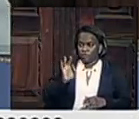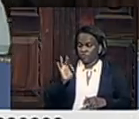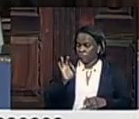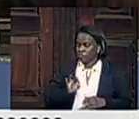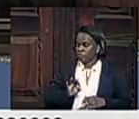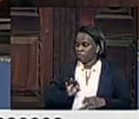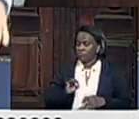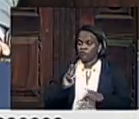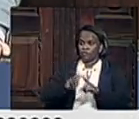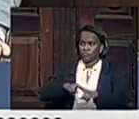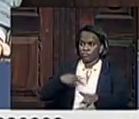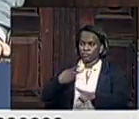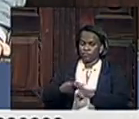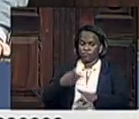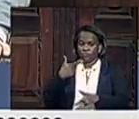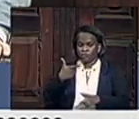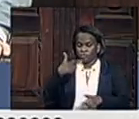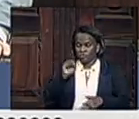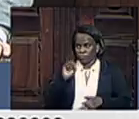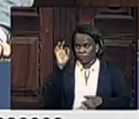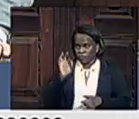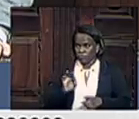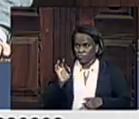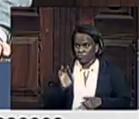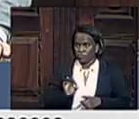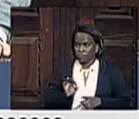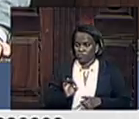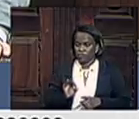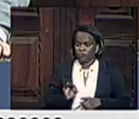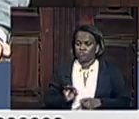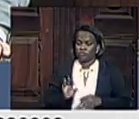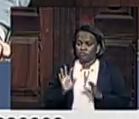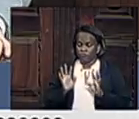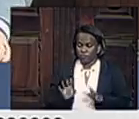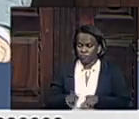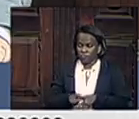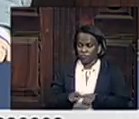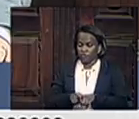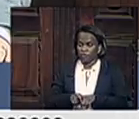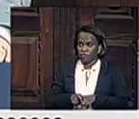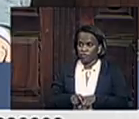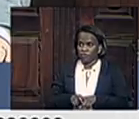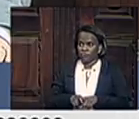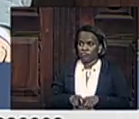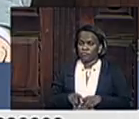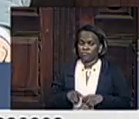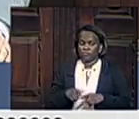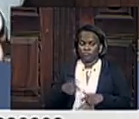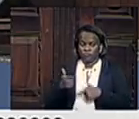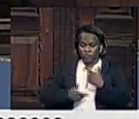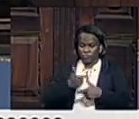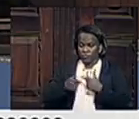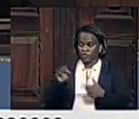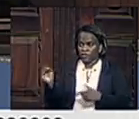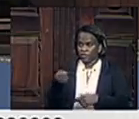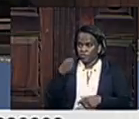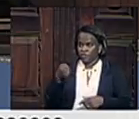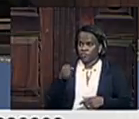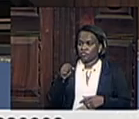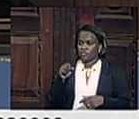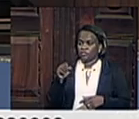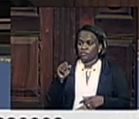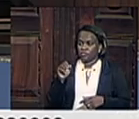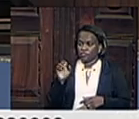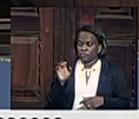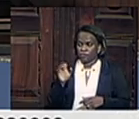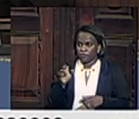quer passá-la para 28. Na operação com cerveja e chopp, sai